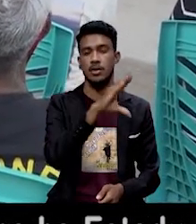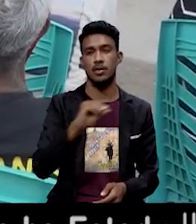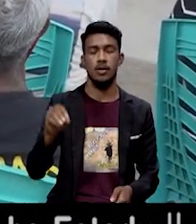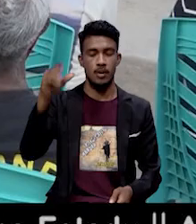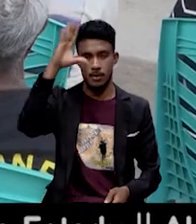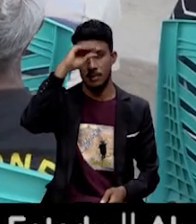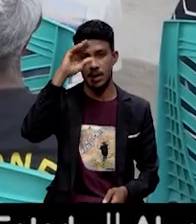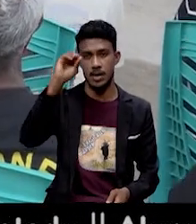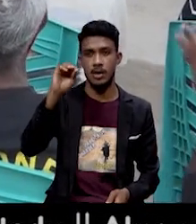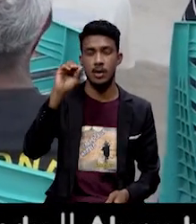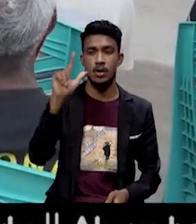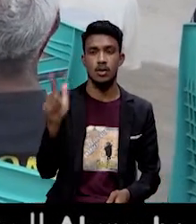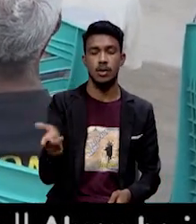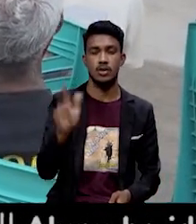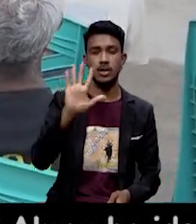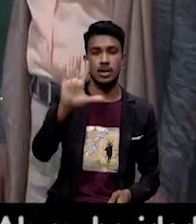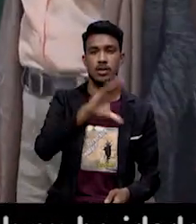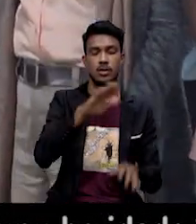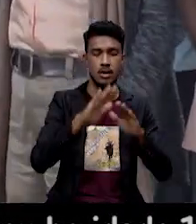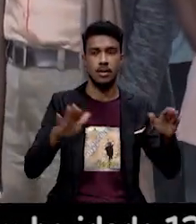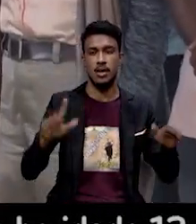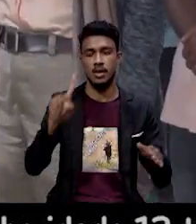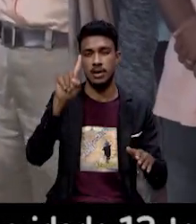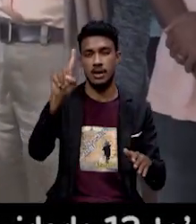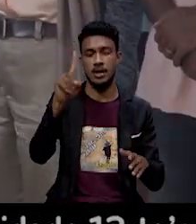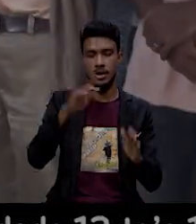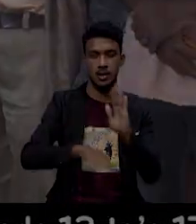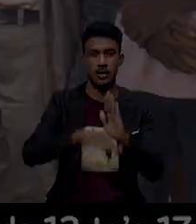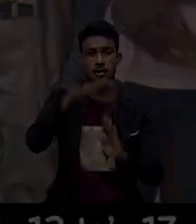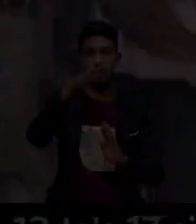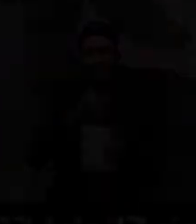no Labarek Ida, o Idade, Tinan Ida Liu. Agostinho da Costa, Ziemen.